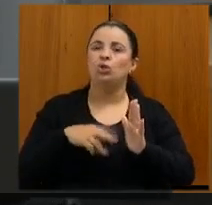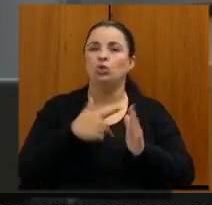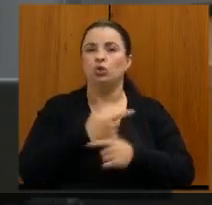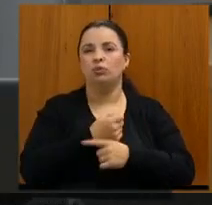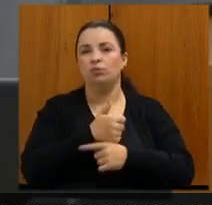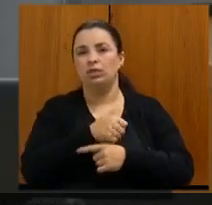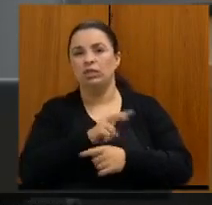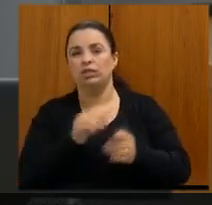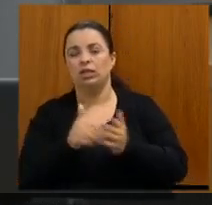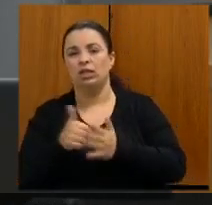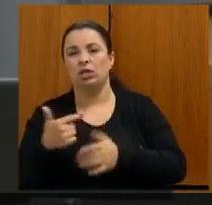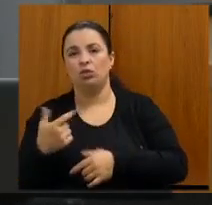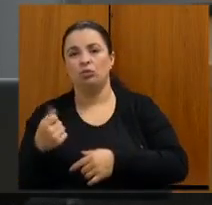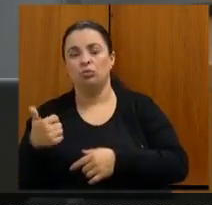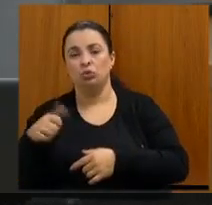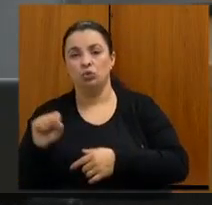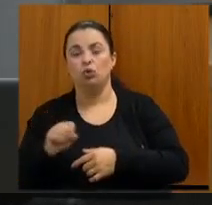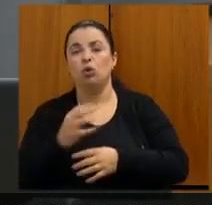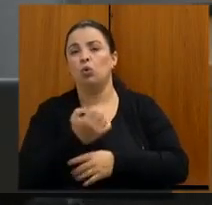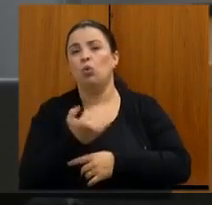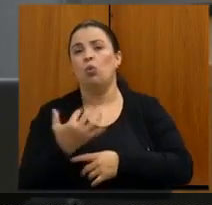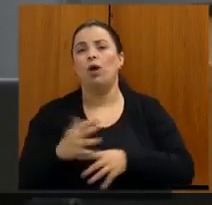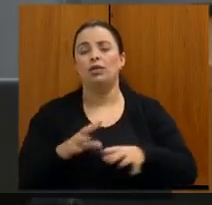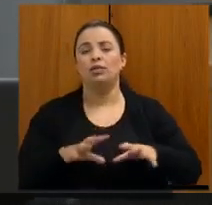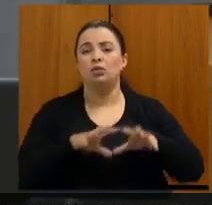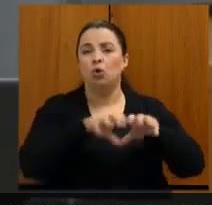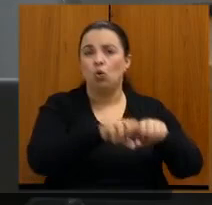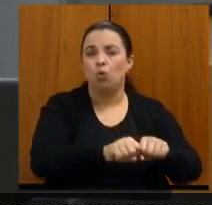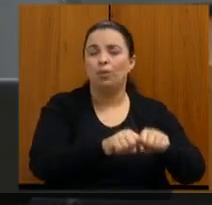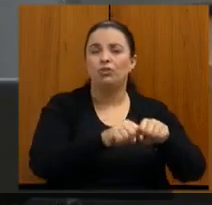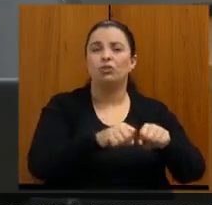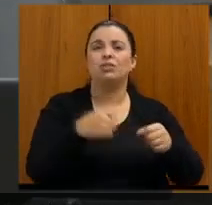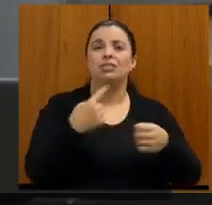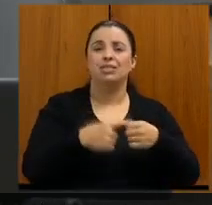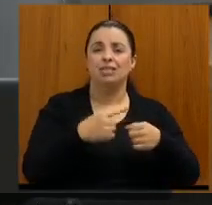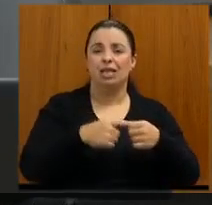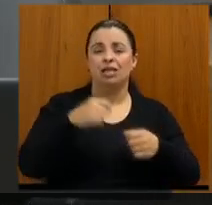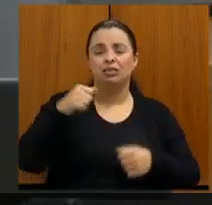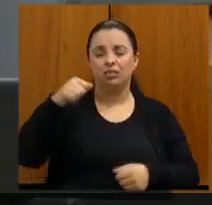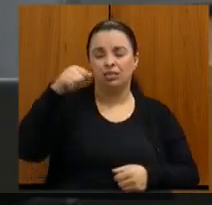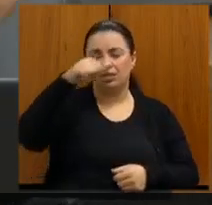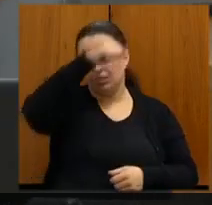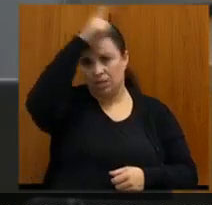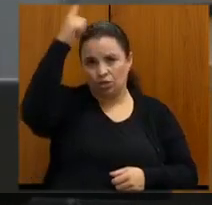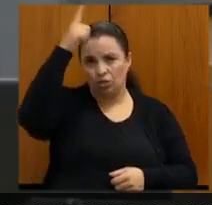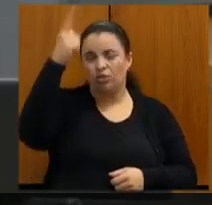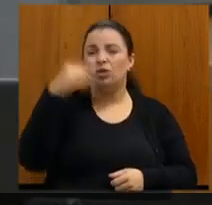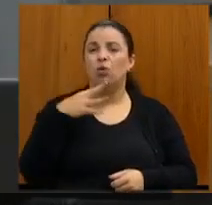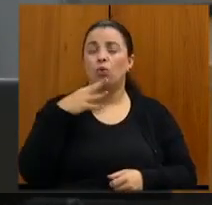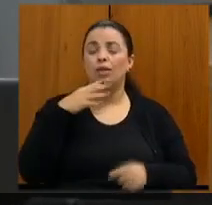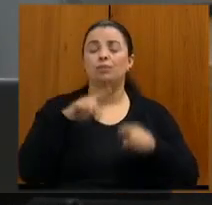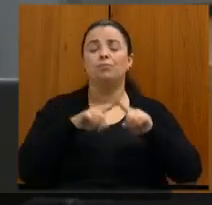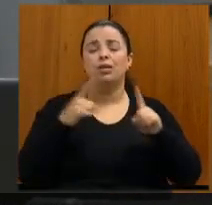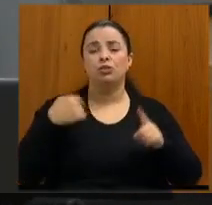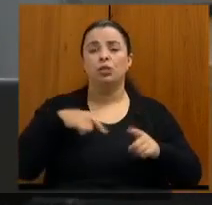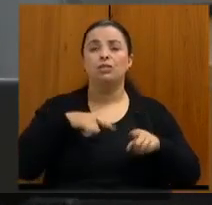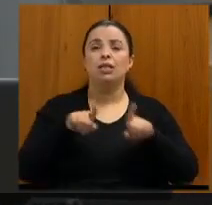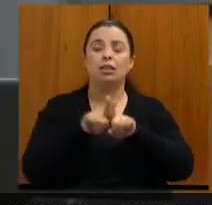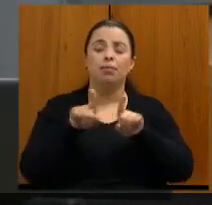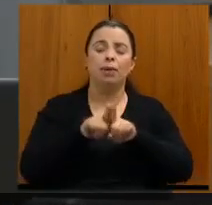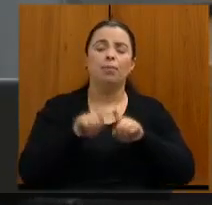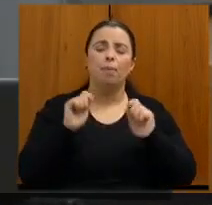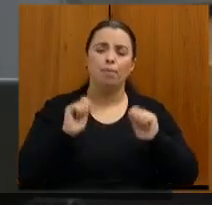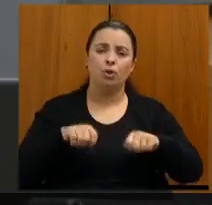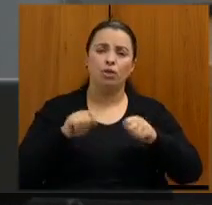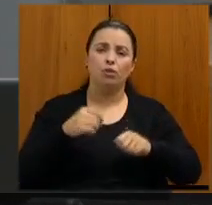né várias das ocupações Santa Luzia então eu sei um pouco dessas históricos mas a gente tá né à disposição também para pensar